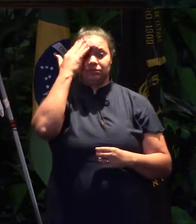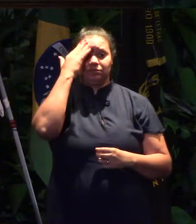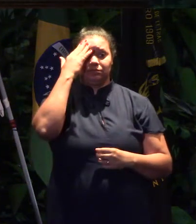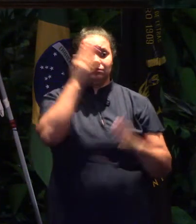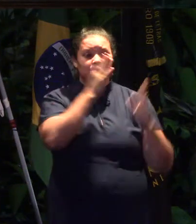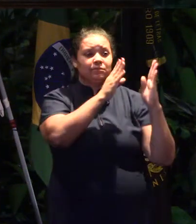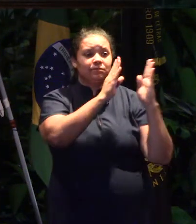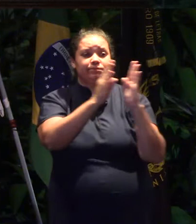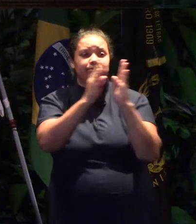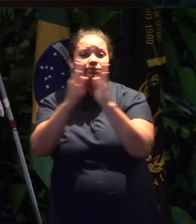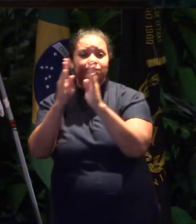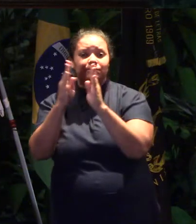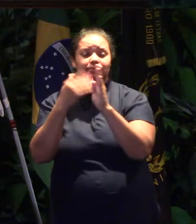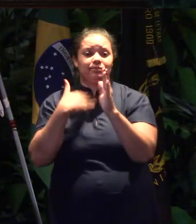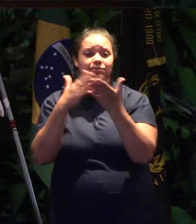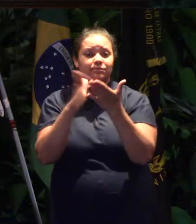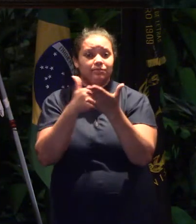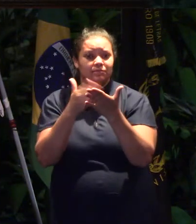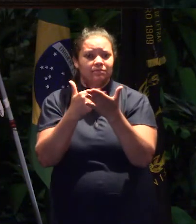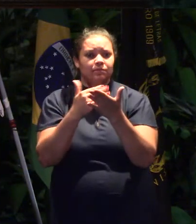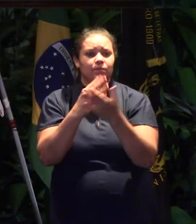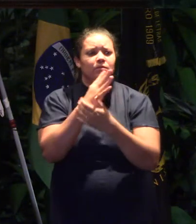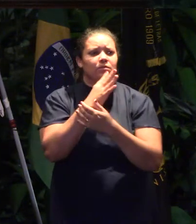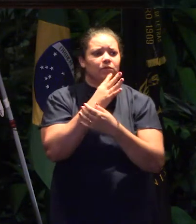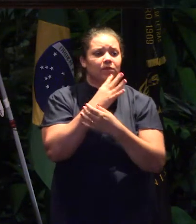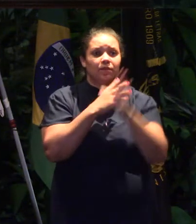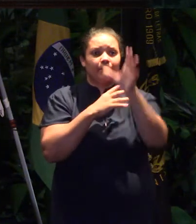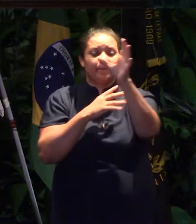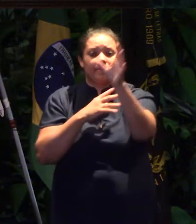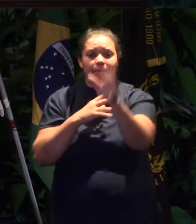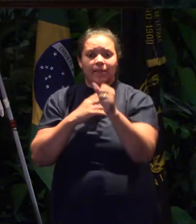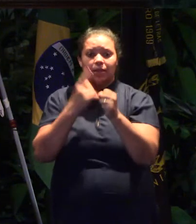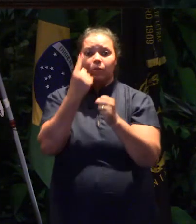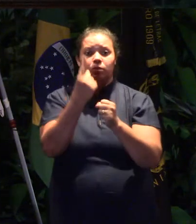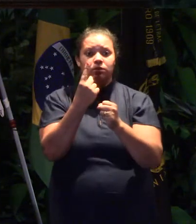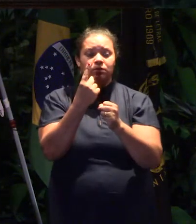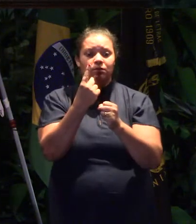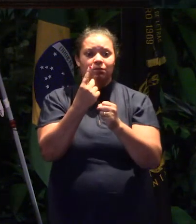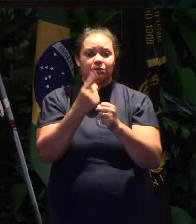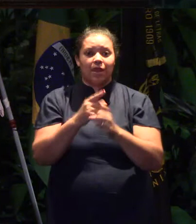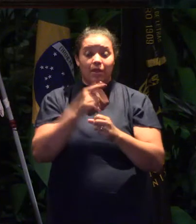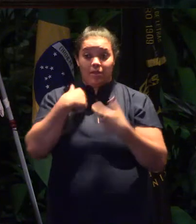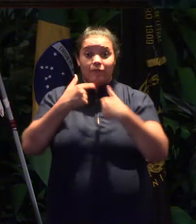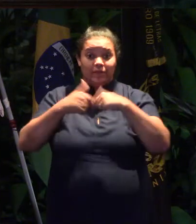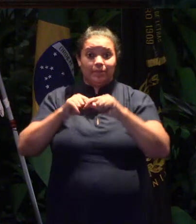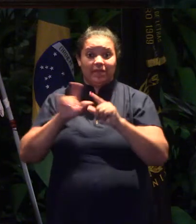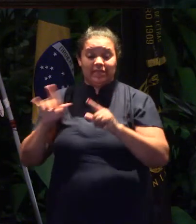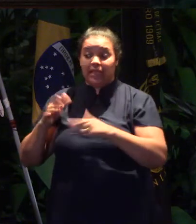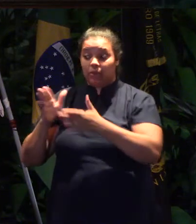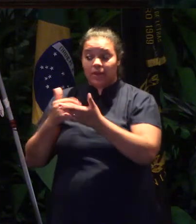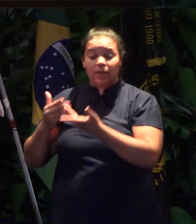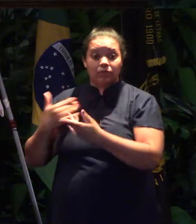né? Eu sou capaz de reconhecer muitos títulos, pegar um livro, como já foram pessoas lá em casa, eu falei, ah, vou te emprestar um livro, eu entro